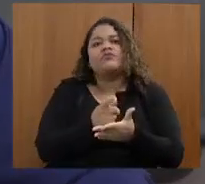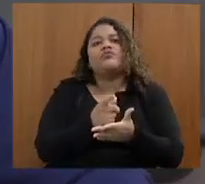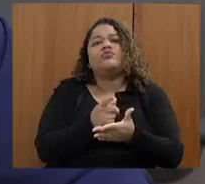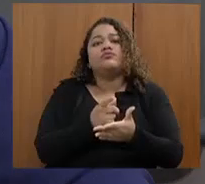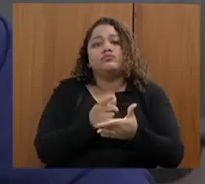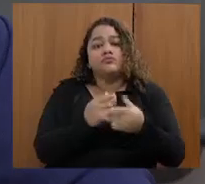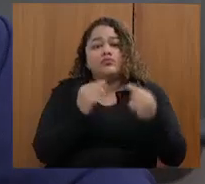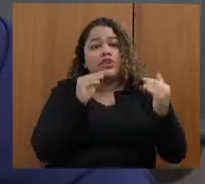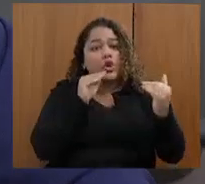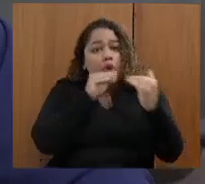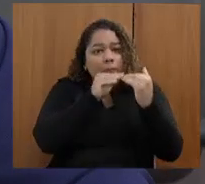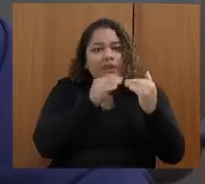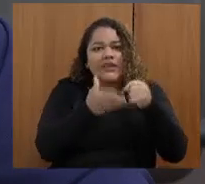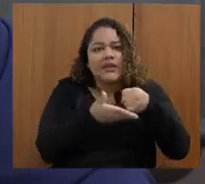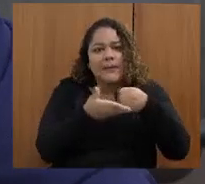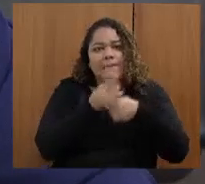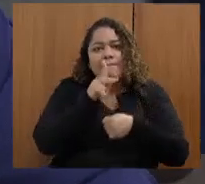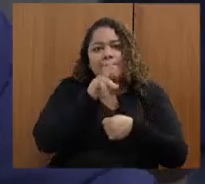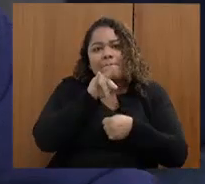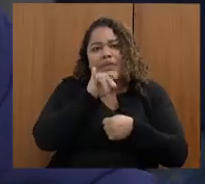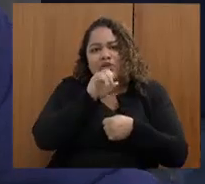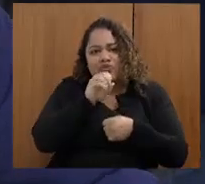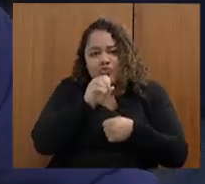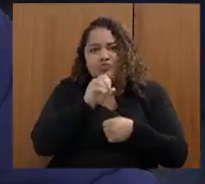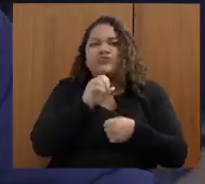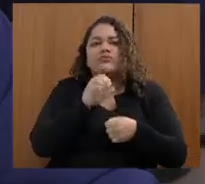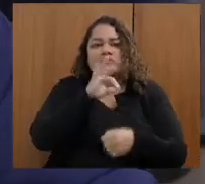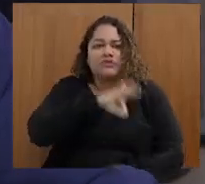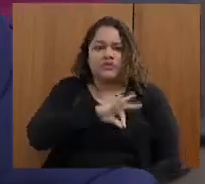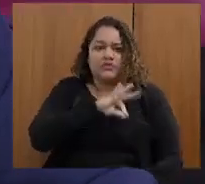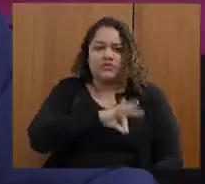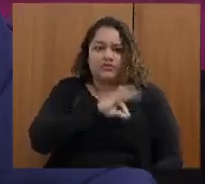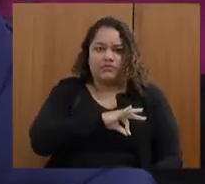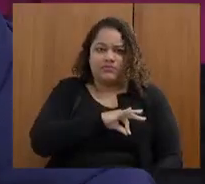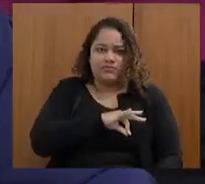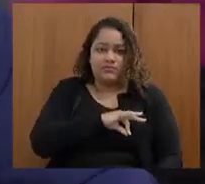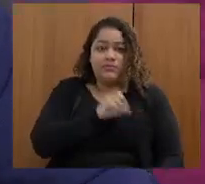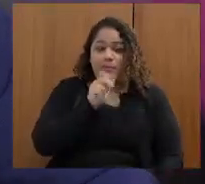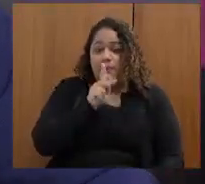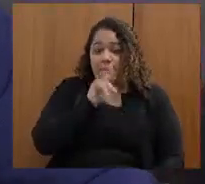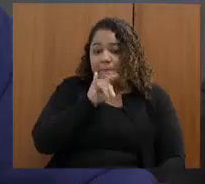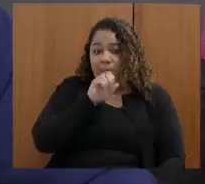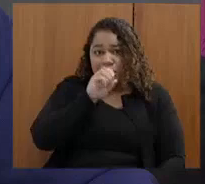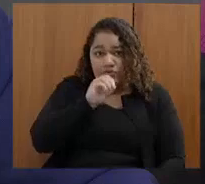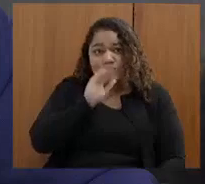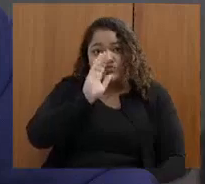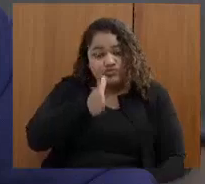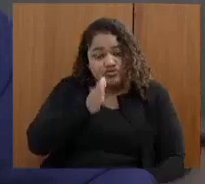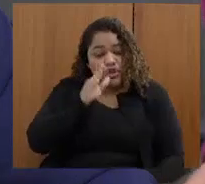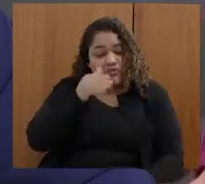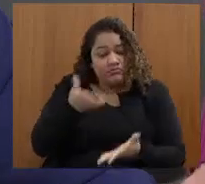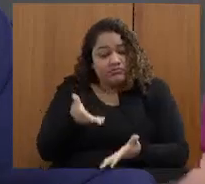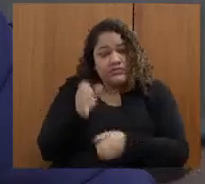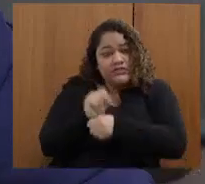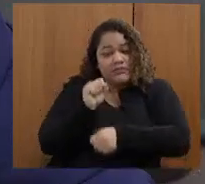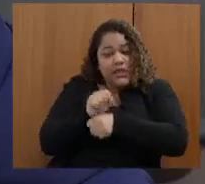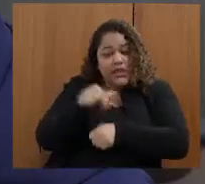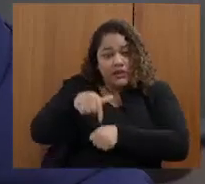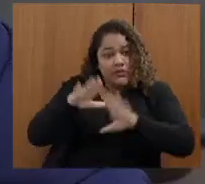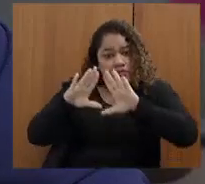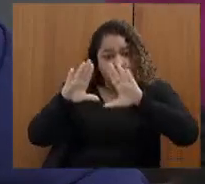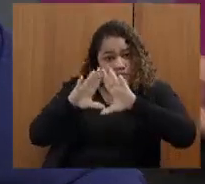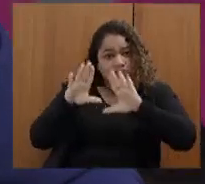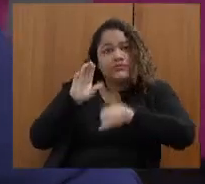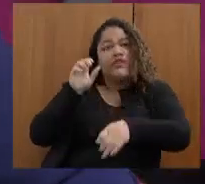para todos os servidores o piso já está nessa casa para ser votado né já está